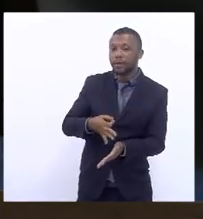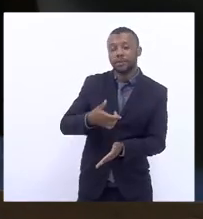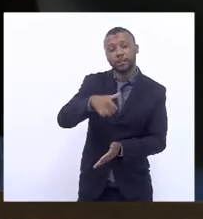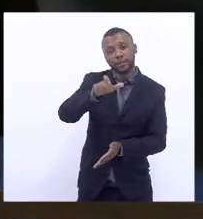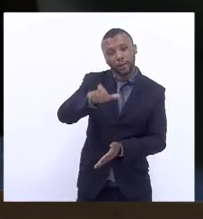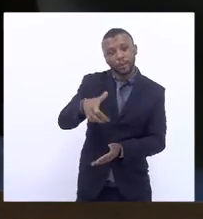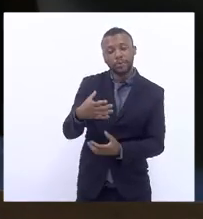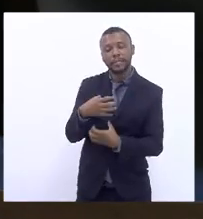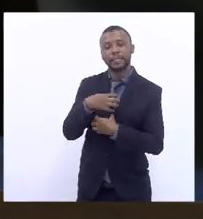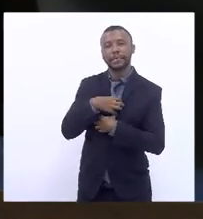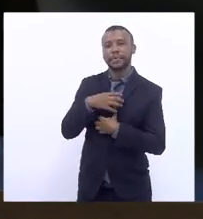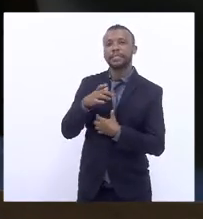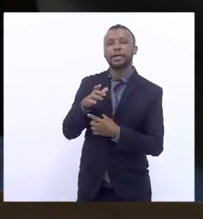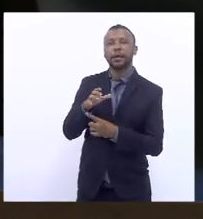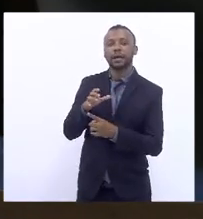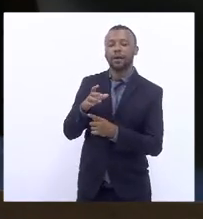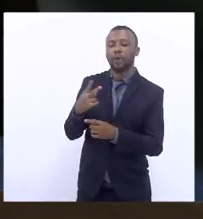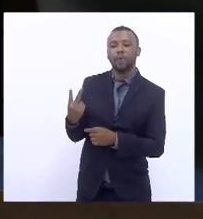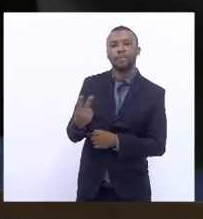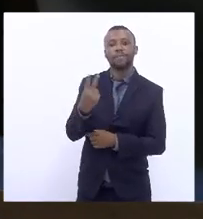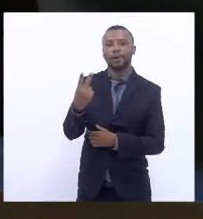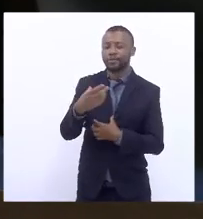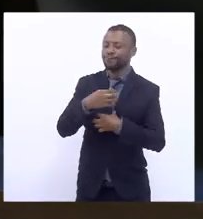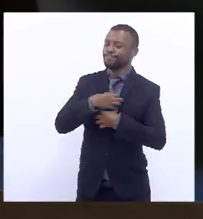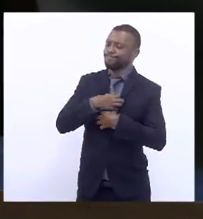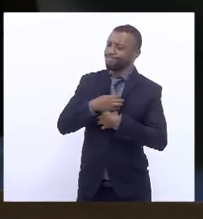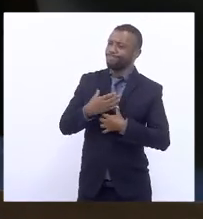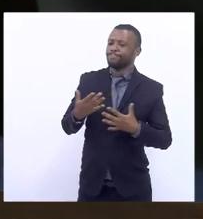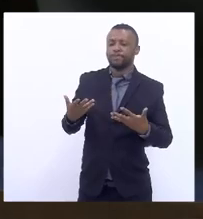sinta o valor que tem.